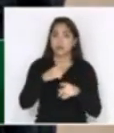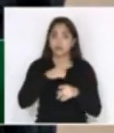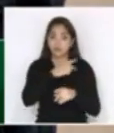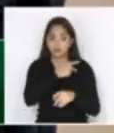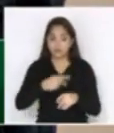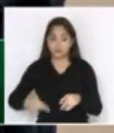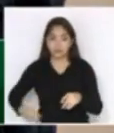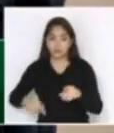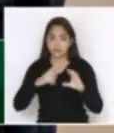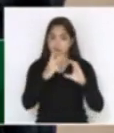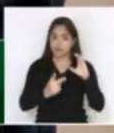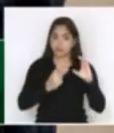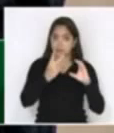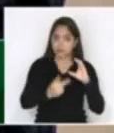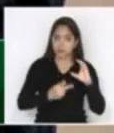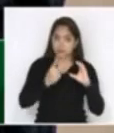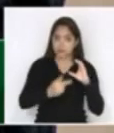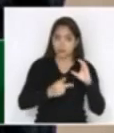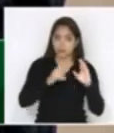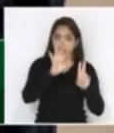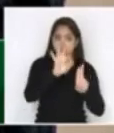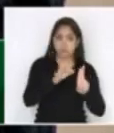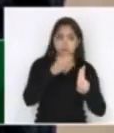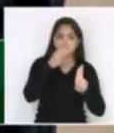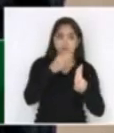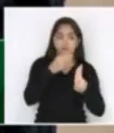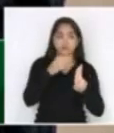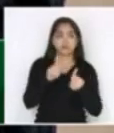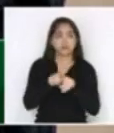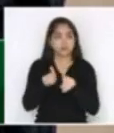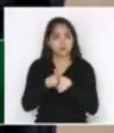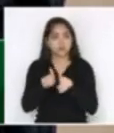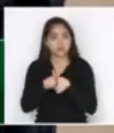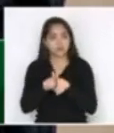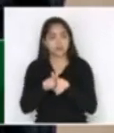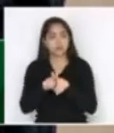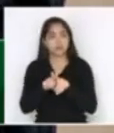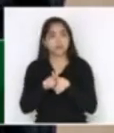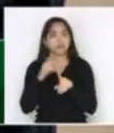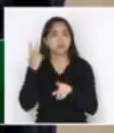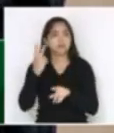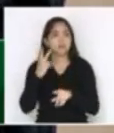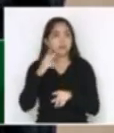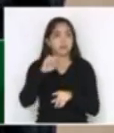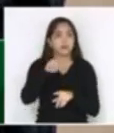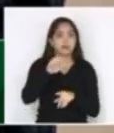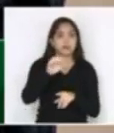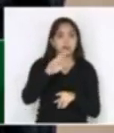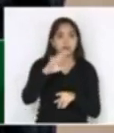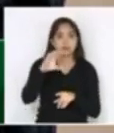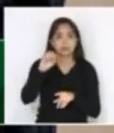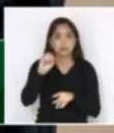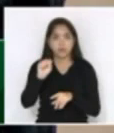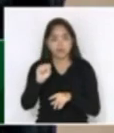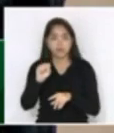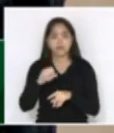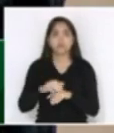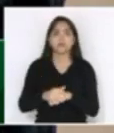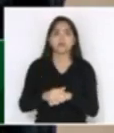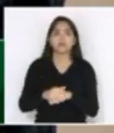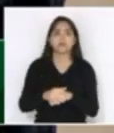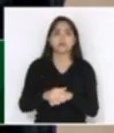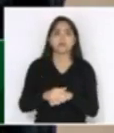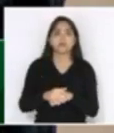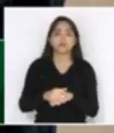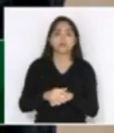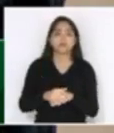de Vereadores da Câmara de Uruçanga, o vereador Marcos, também o vereador Jair